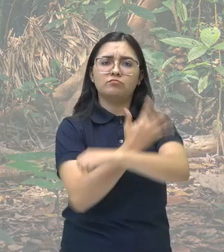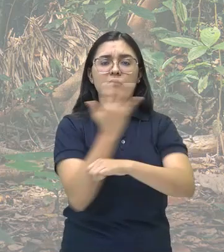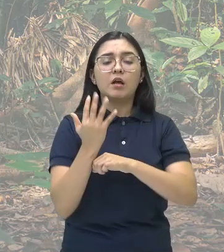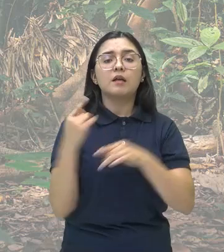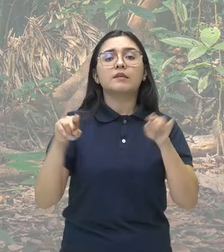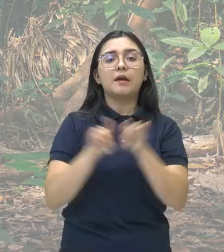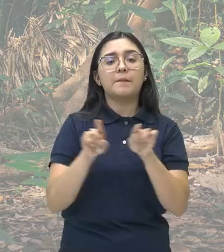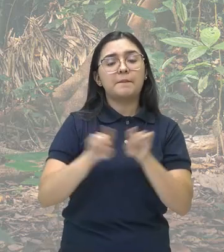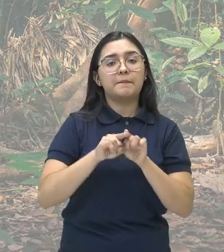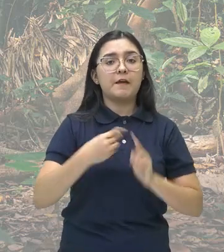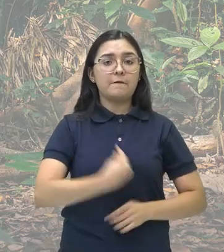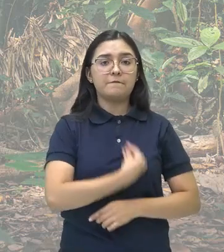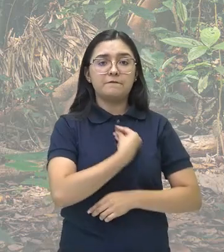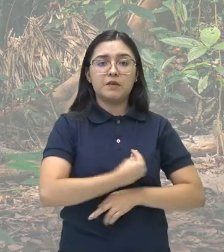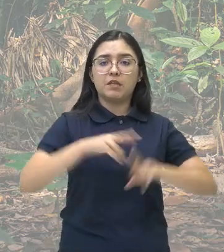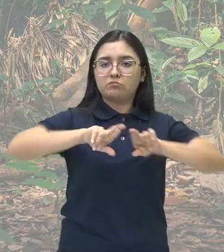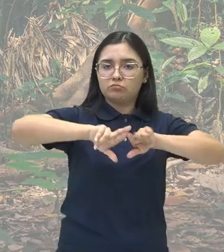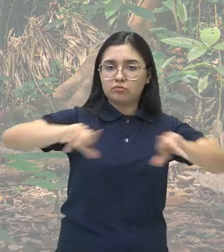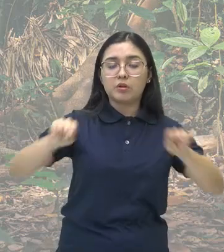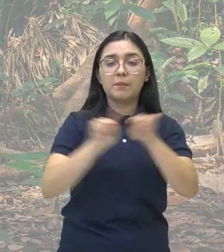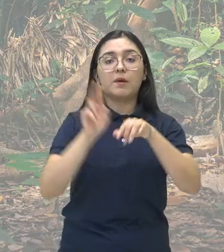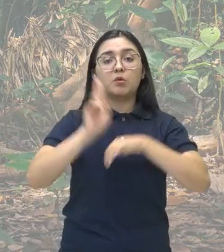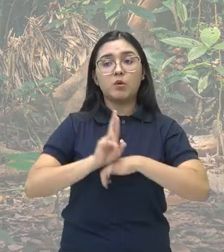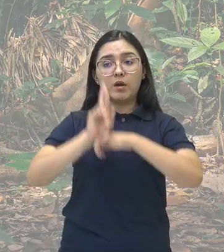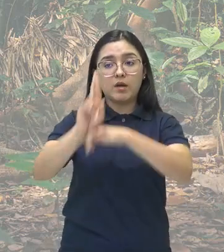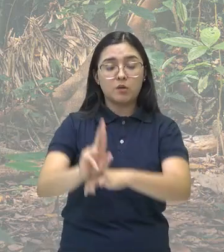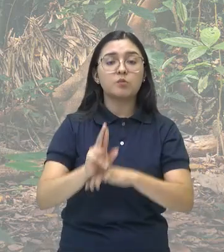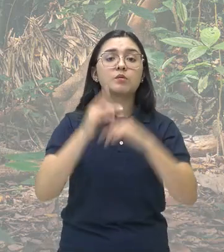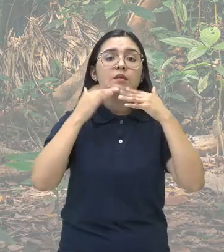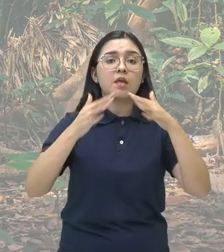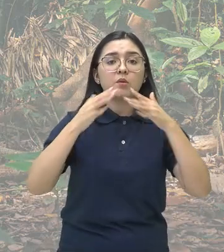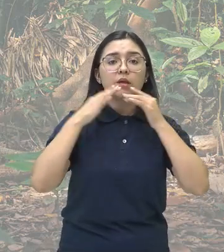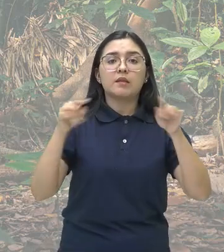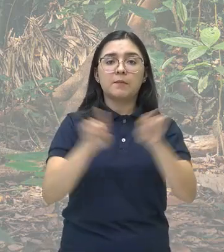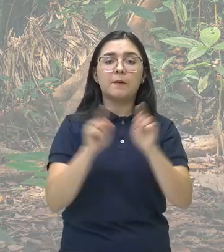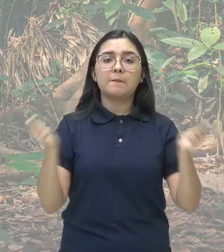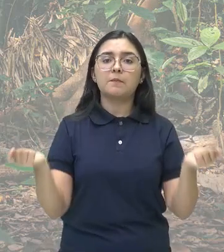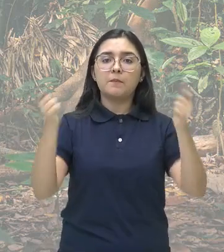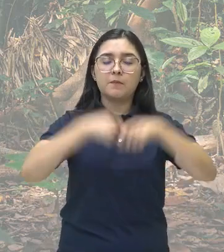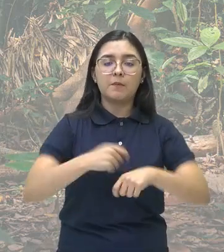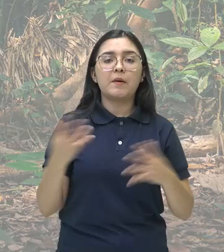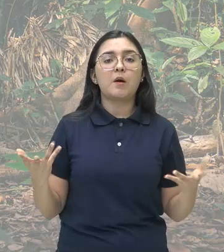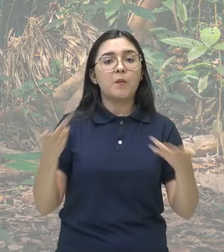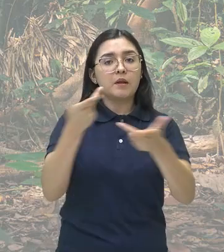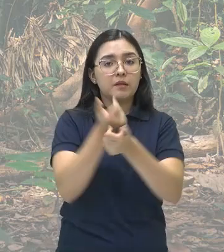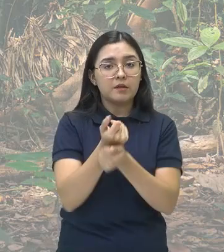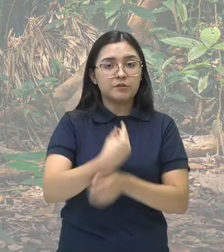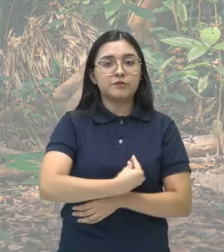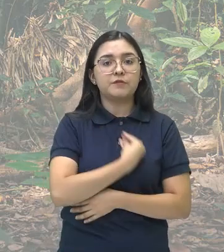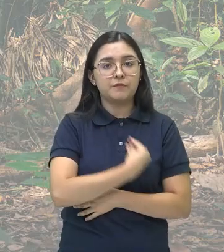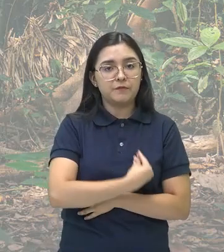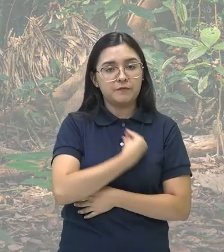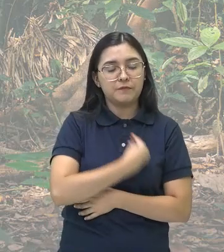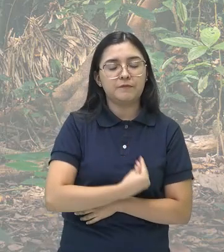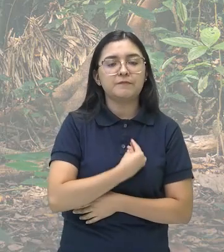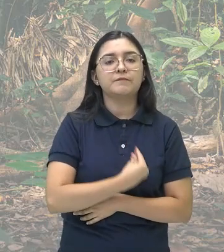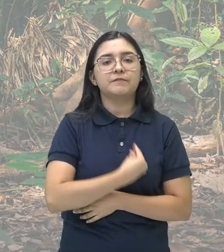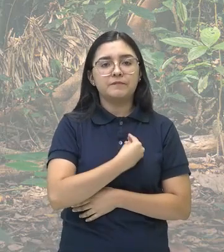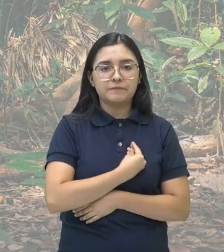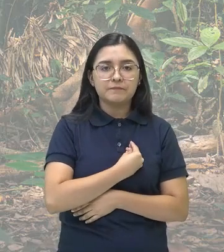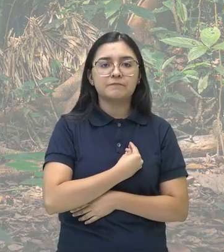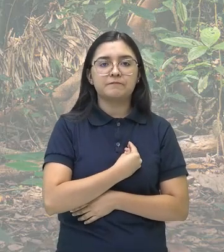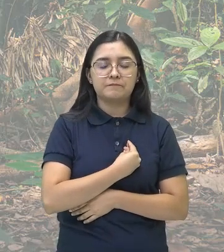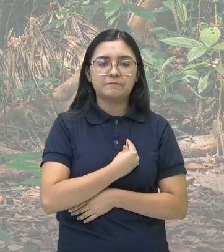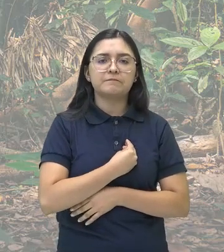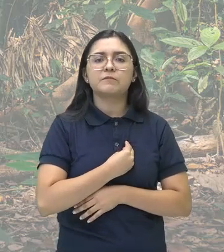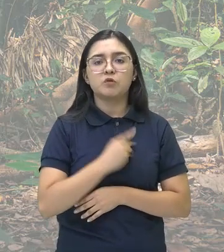biodiversidade, respeitando os recursos naturais e promovendo a qualidade de vida das